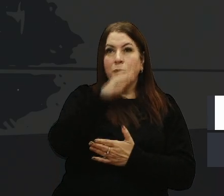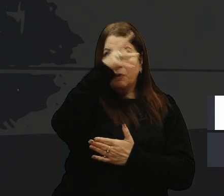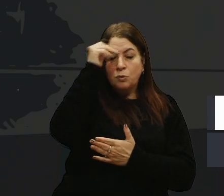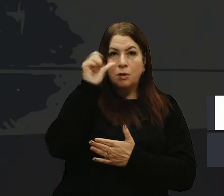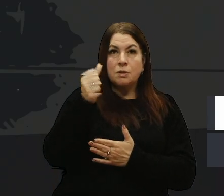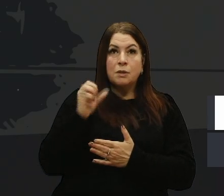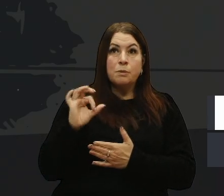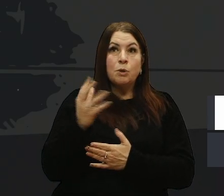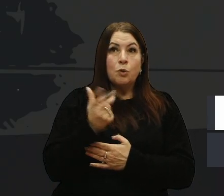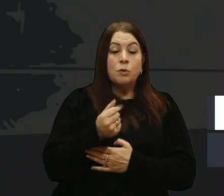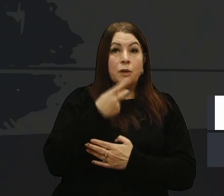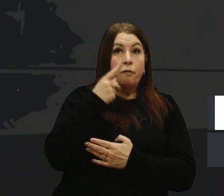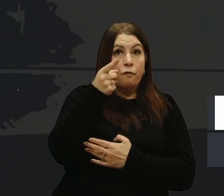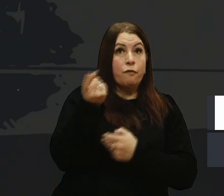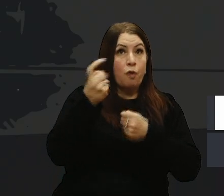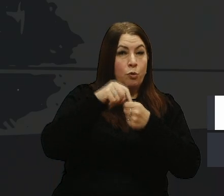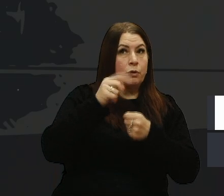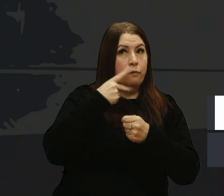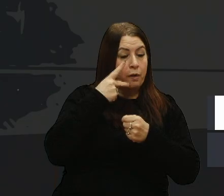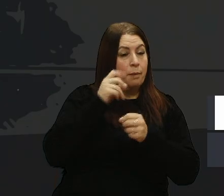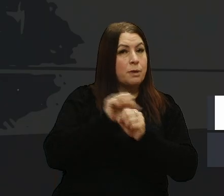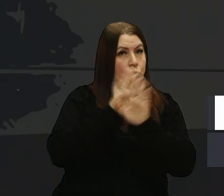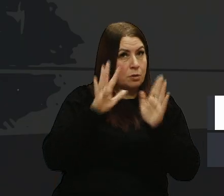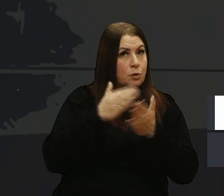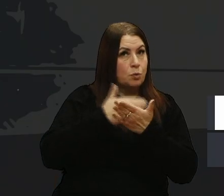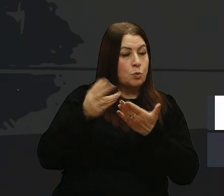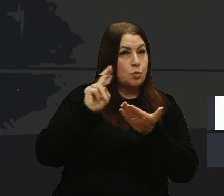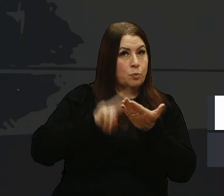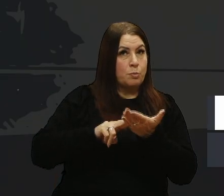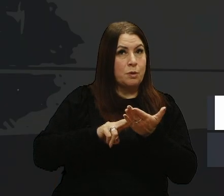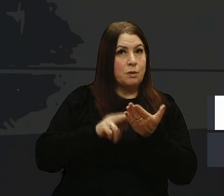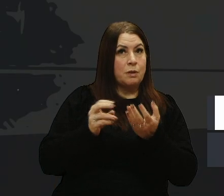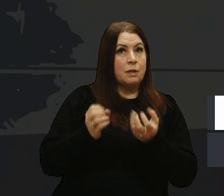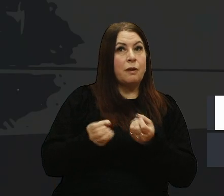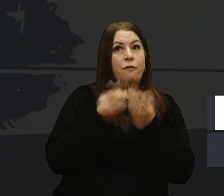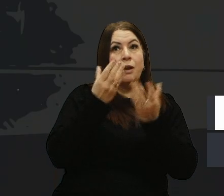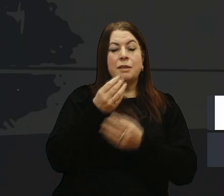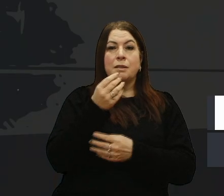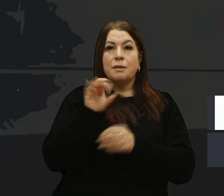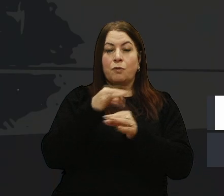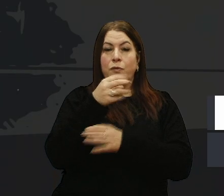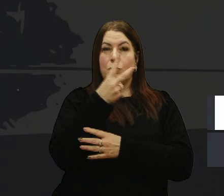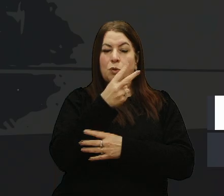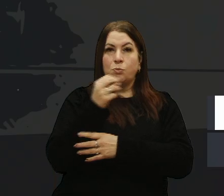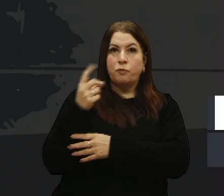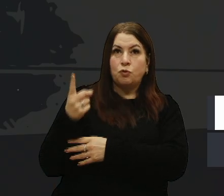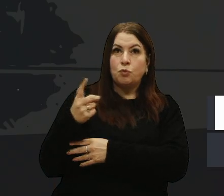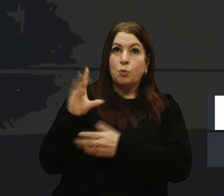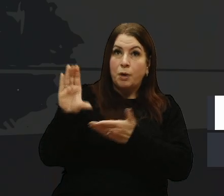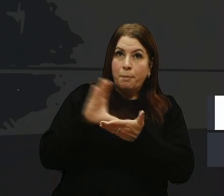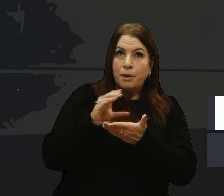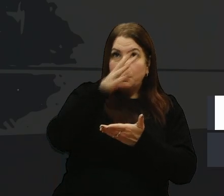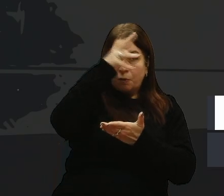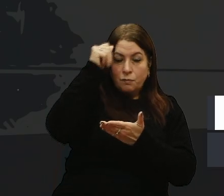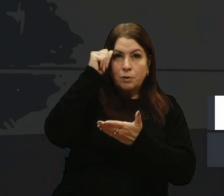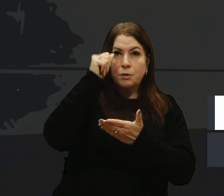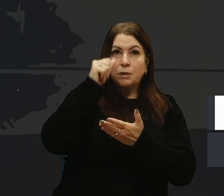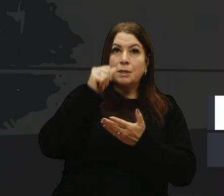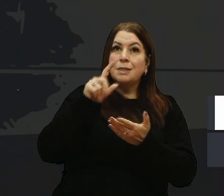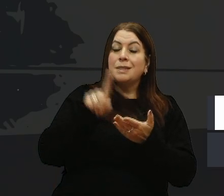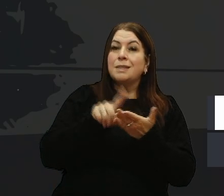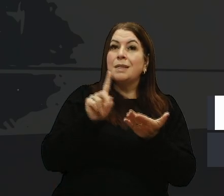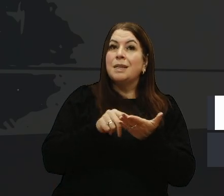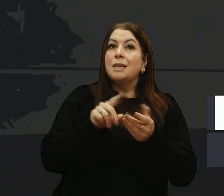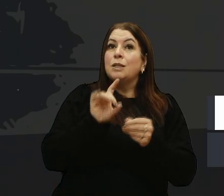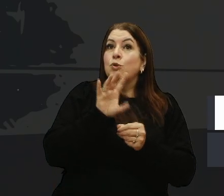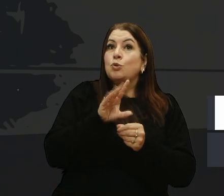e aqui eu volto a enfatizar, eu sempre deixei isso claro desde que eu assumi a Festa da Uva em 2021, que o repasse da prefeitura deveria ser compulsório,